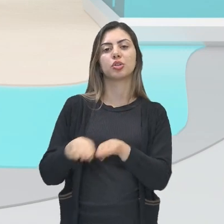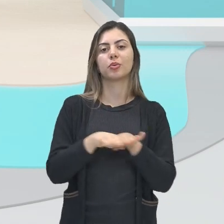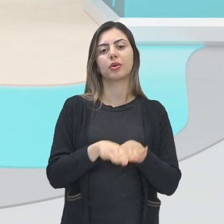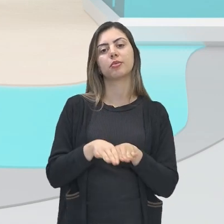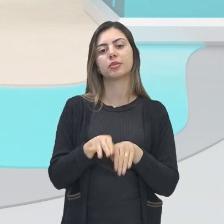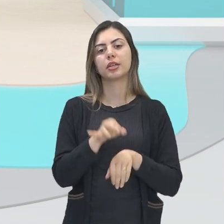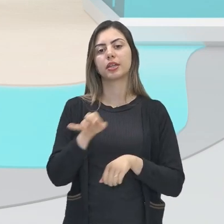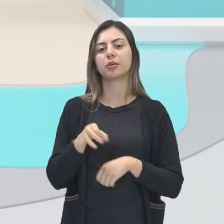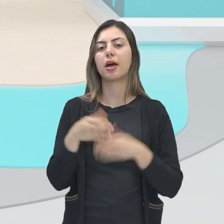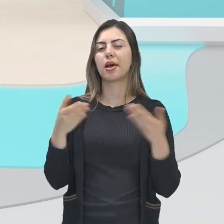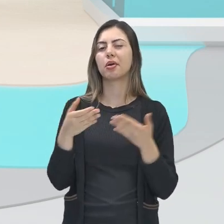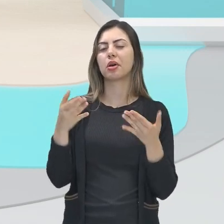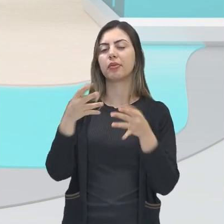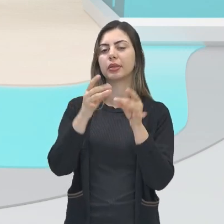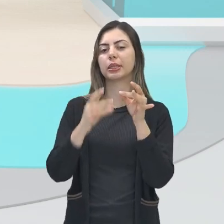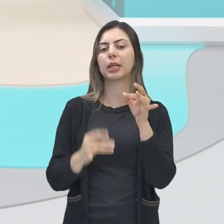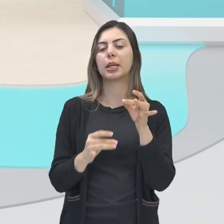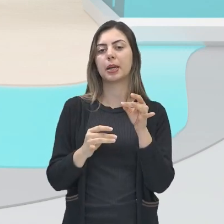essa diferença, olha só.